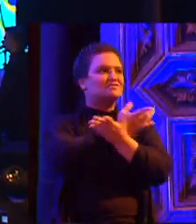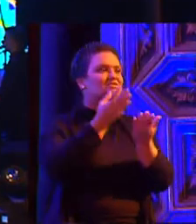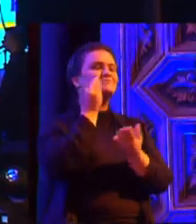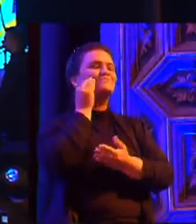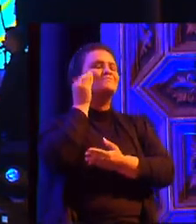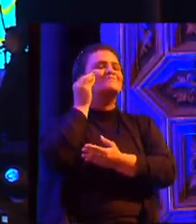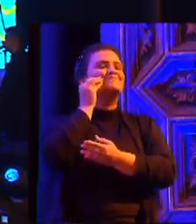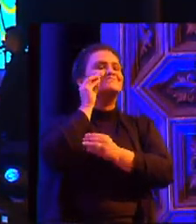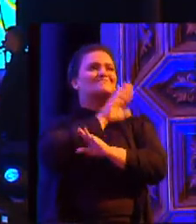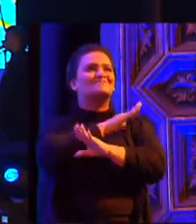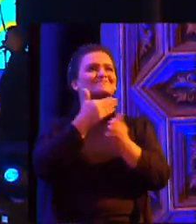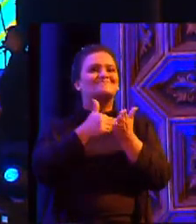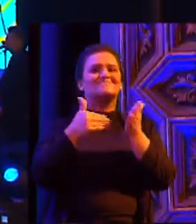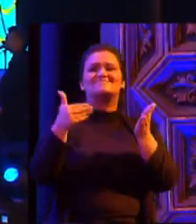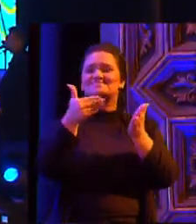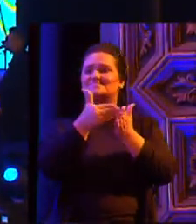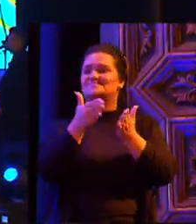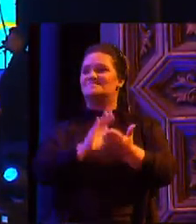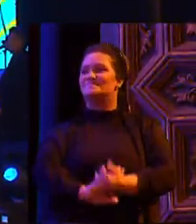todos.